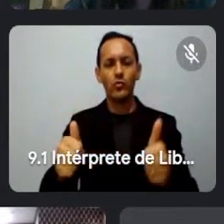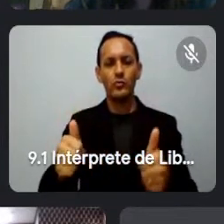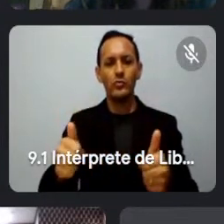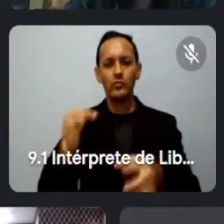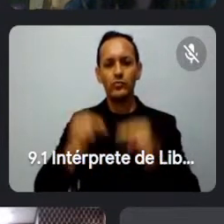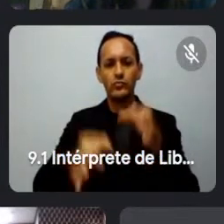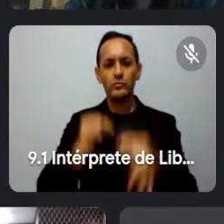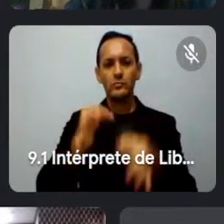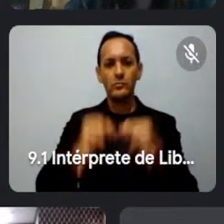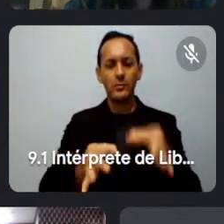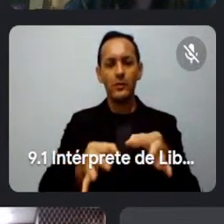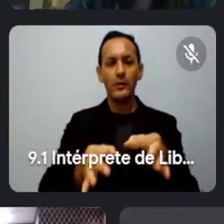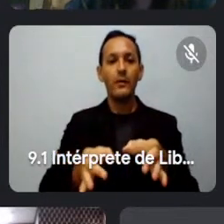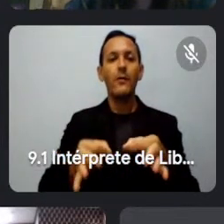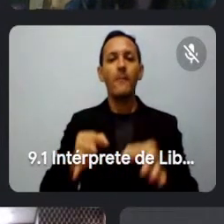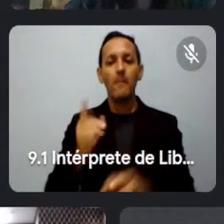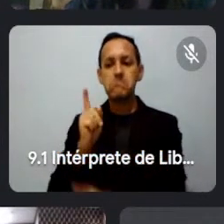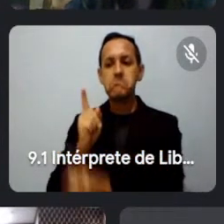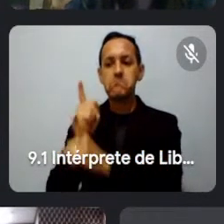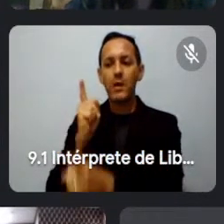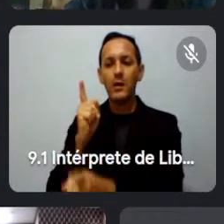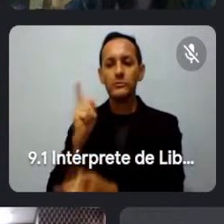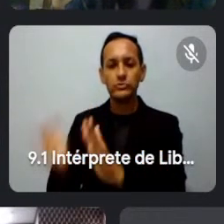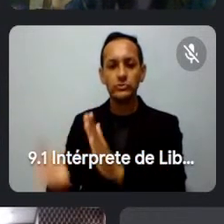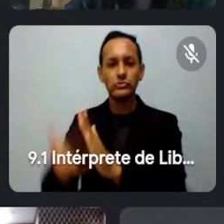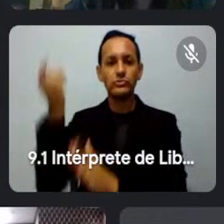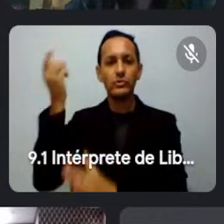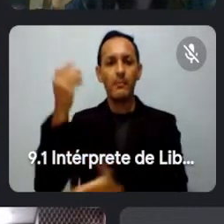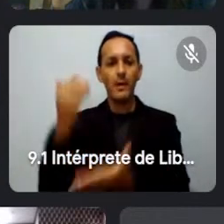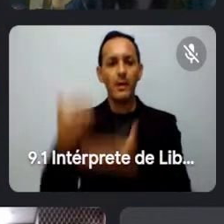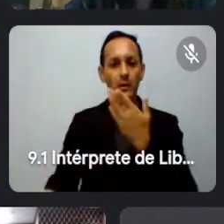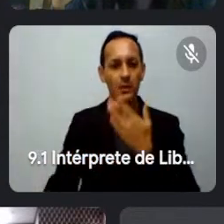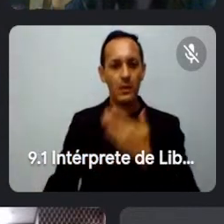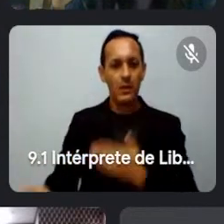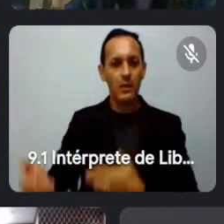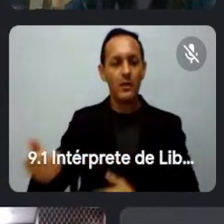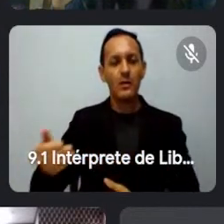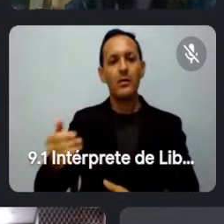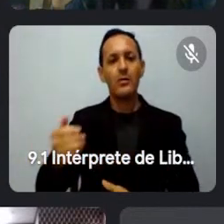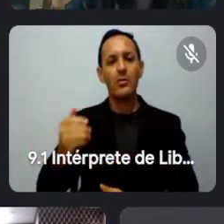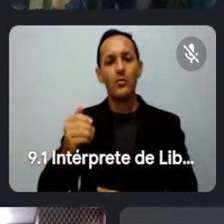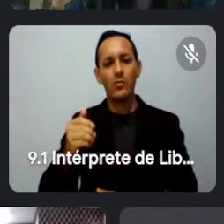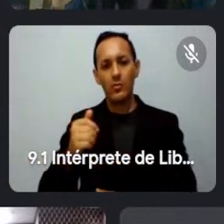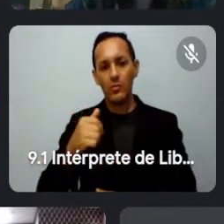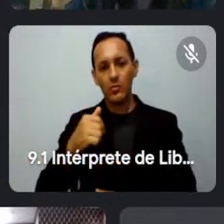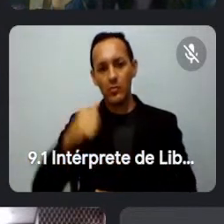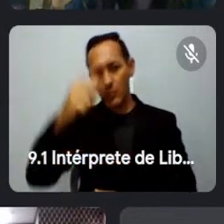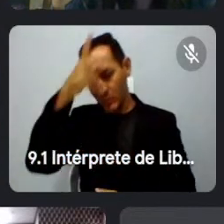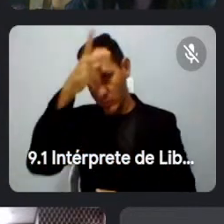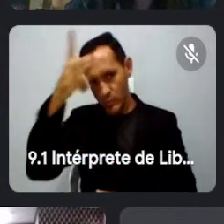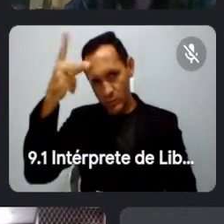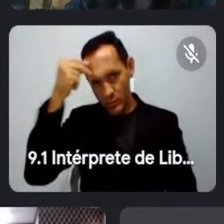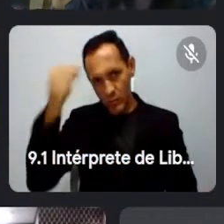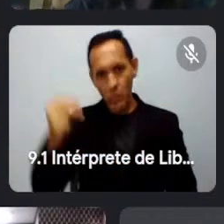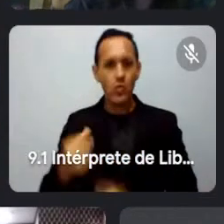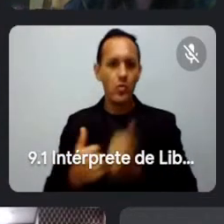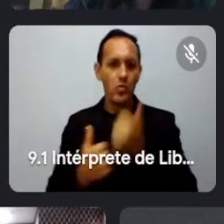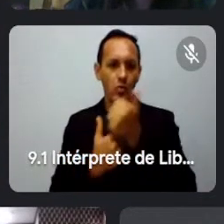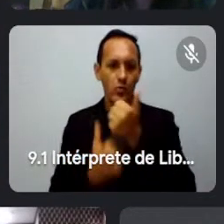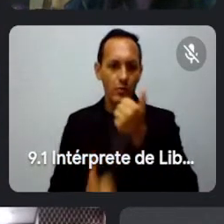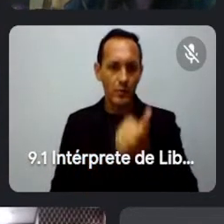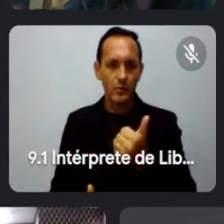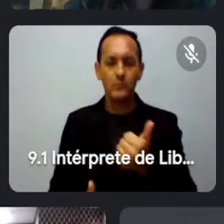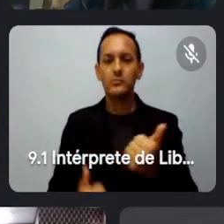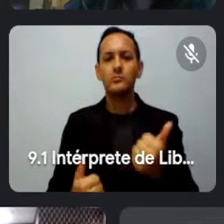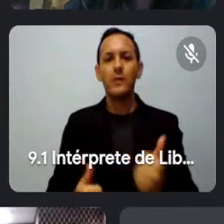levem a cassação de Registro é não são considerados os depoimentos de Testemunhas